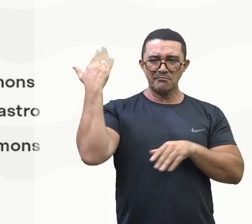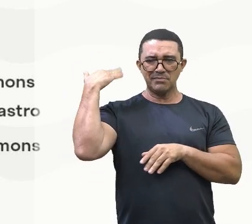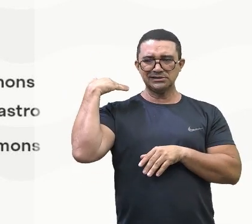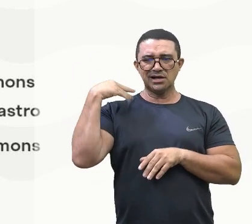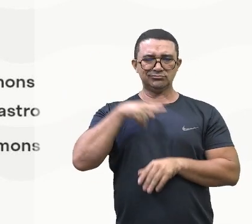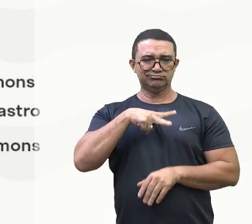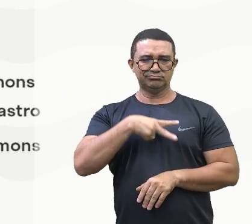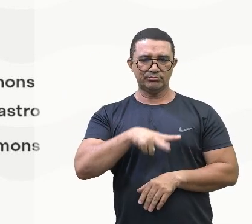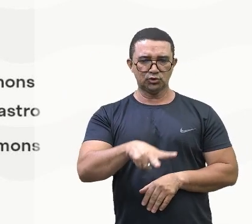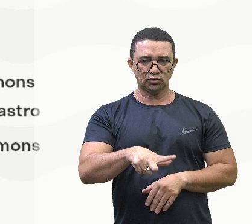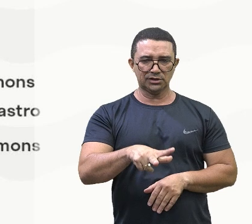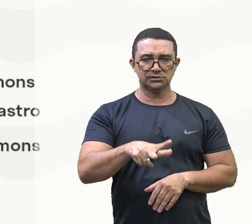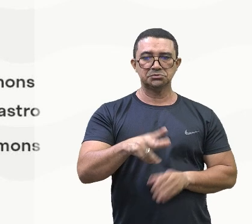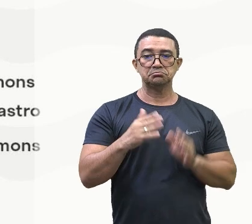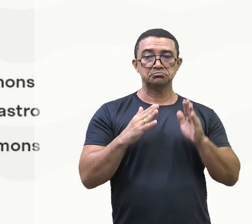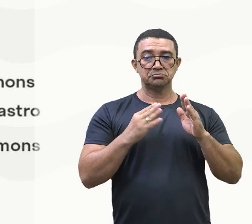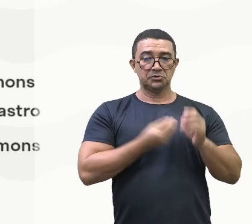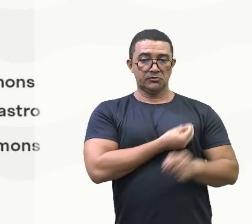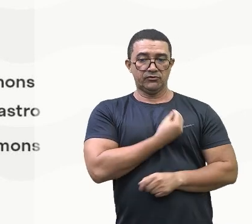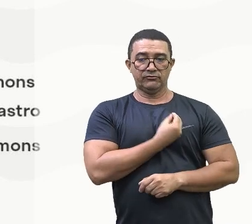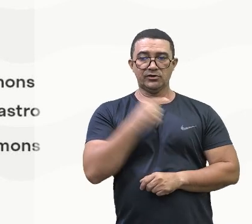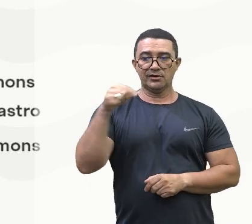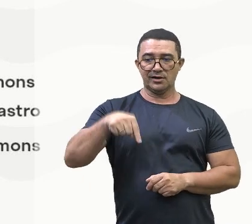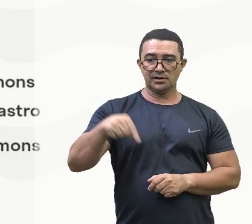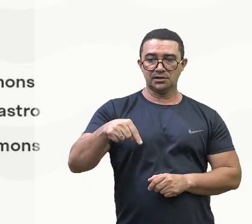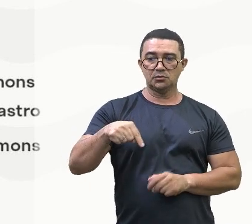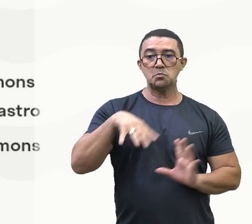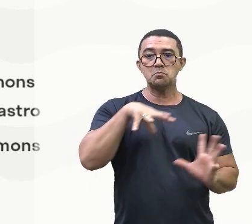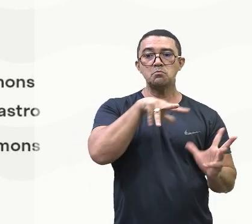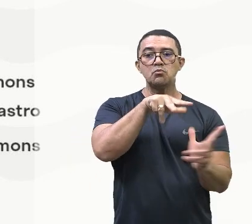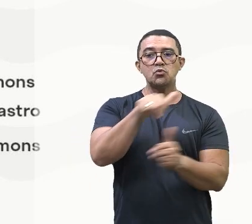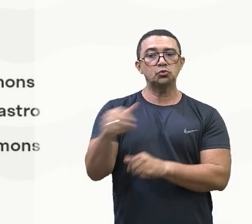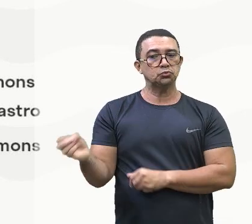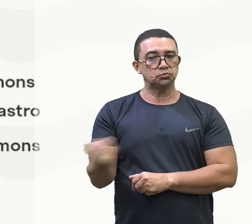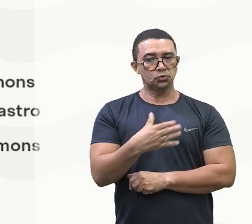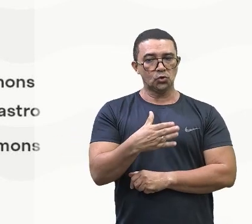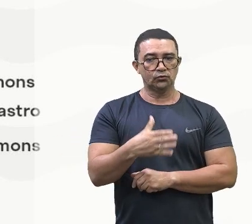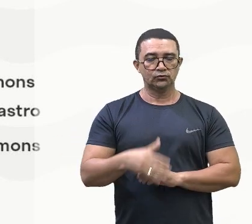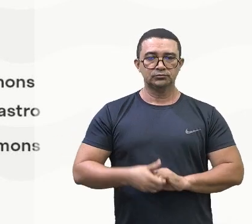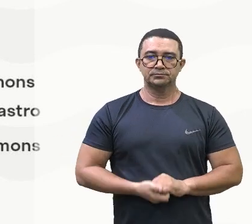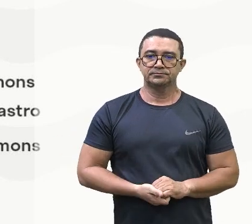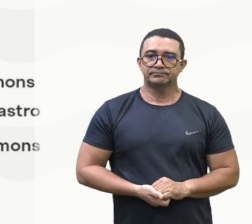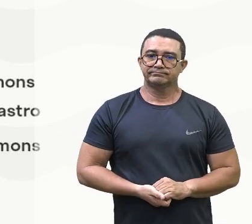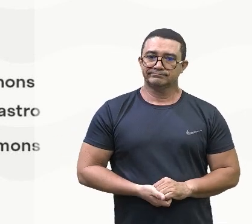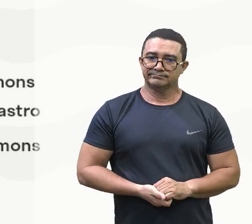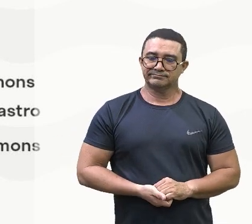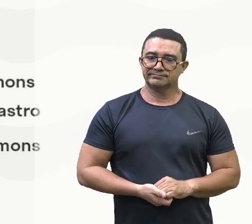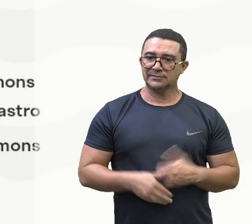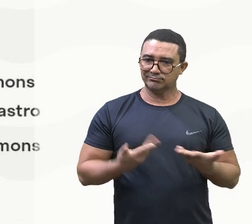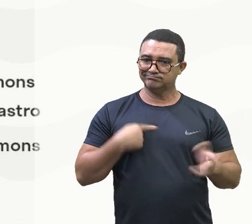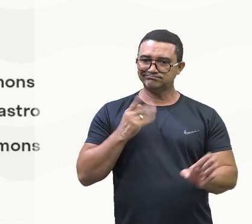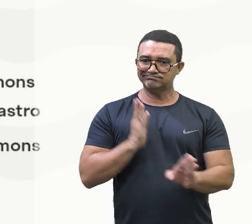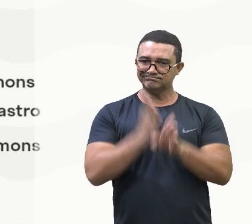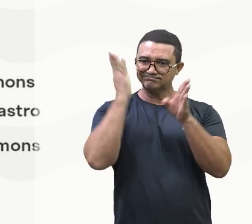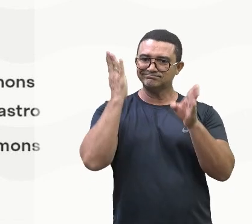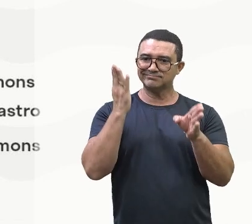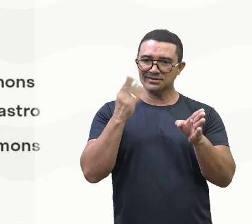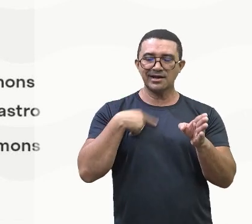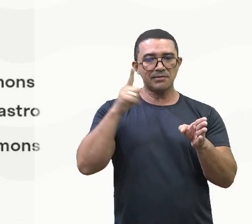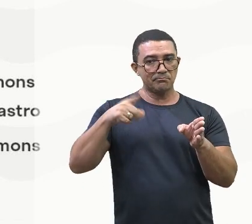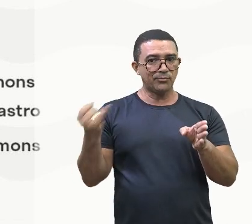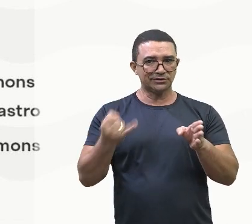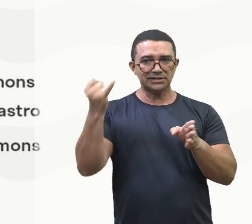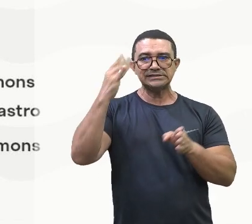originários, que habitavam justamente o chamado Mundo Novo. Muito interessante, né, essa descoberta e buscar esse